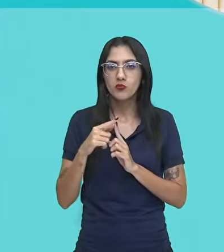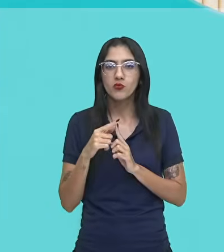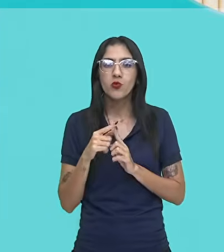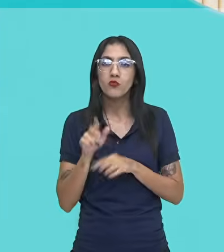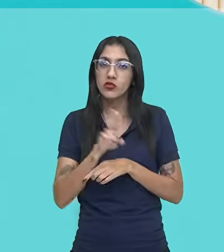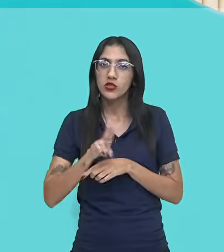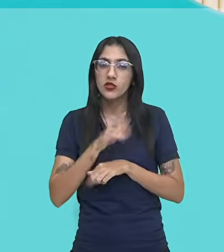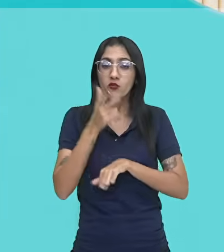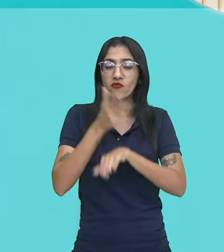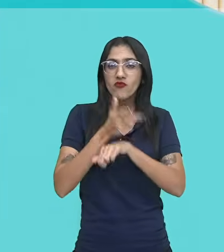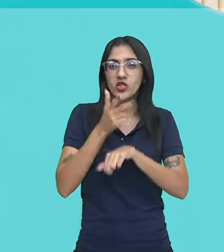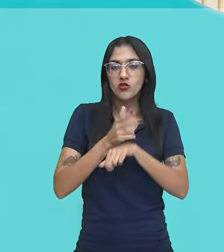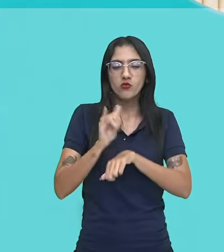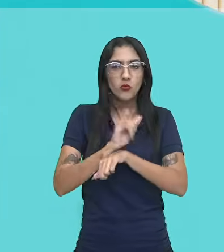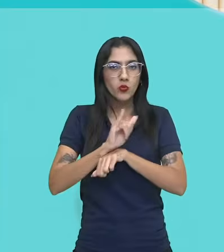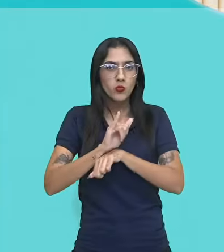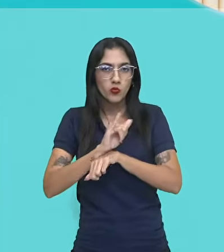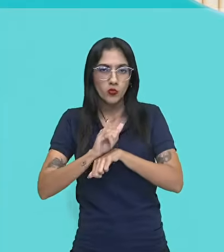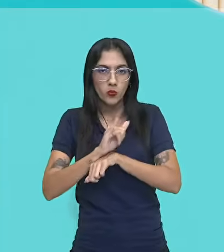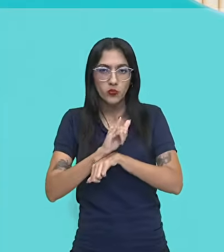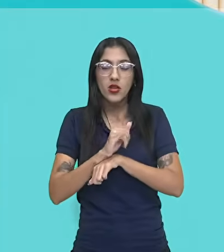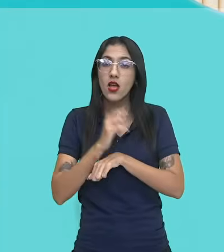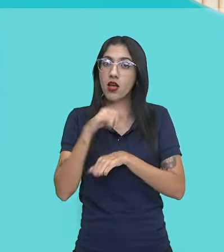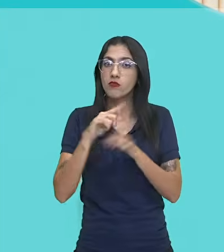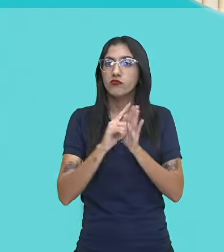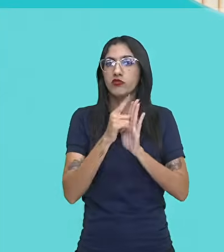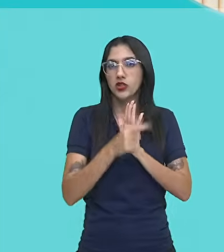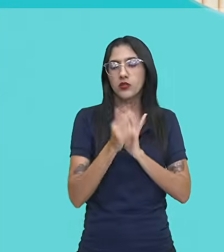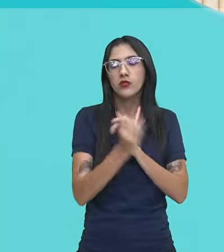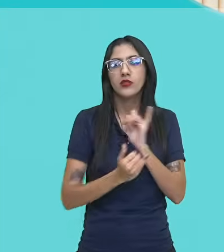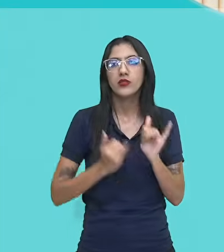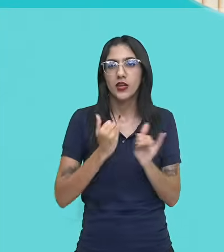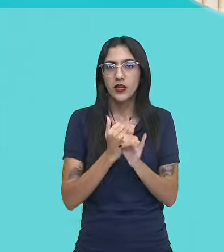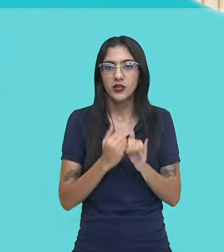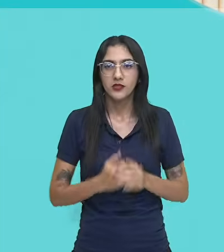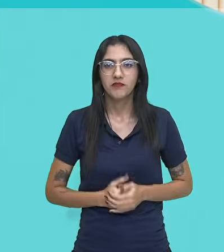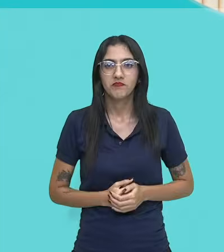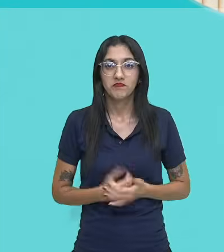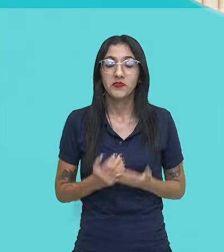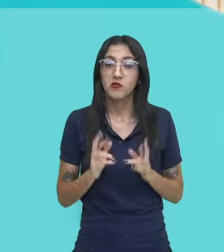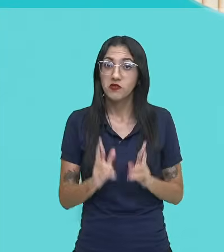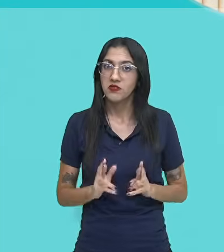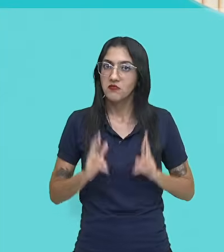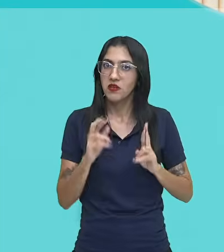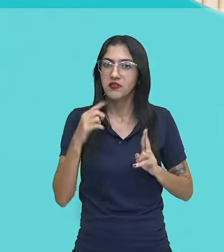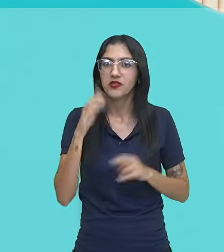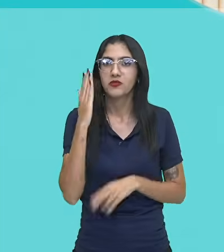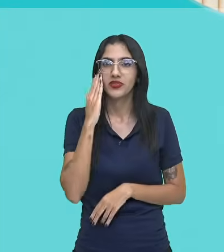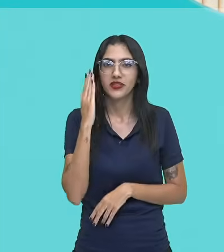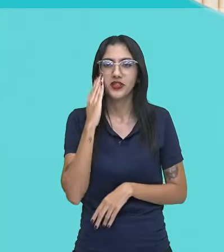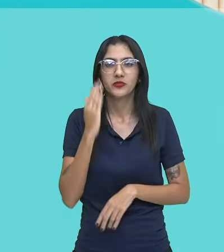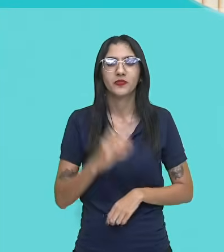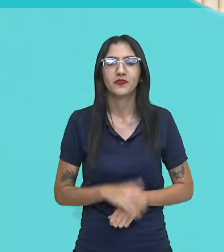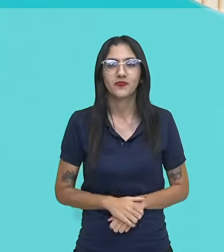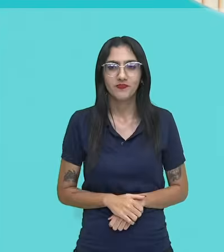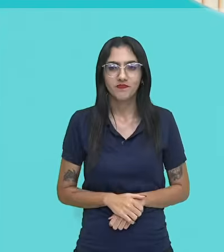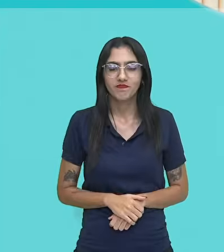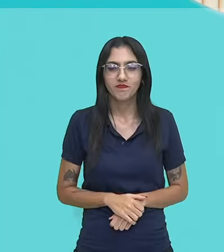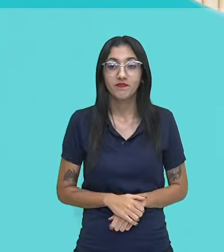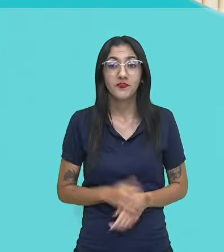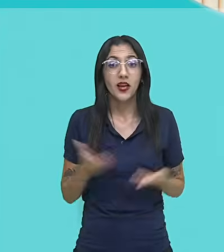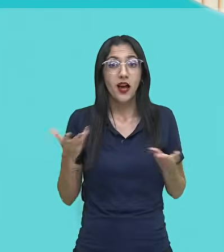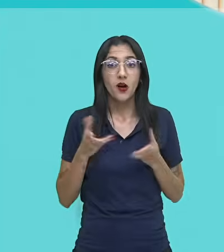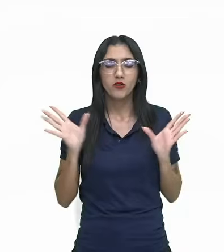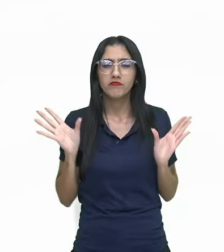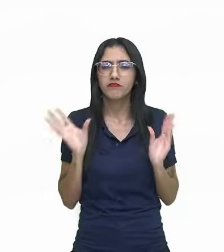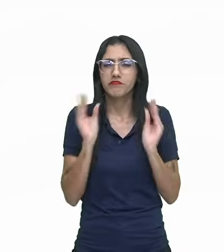em YouTuber, digamos assim, em vídeo, é um gênero digital, tá bom? Espero que vocês tenham gostado aí. Agora nós vamos fazer uma síntese